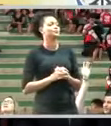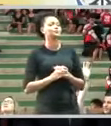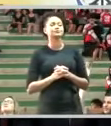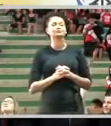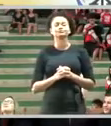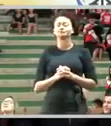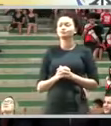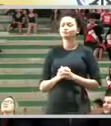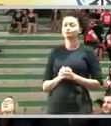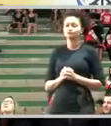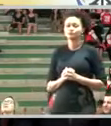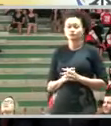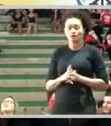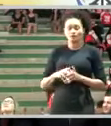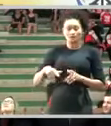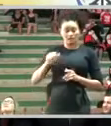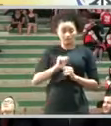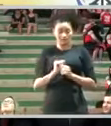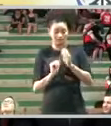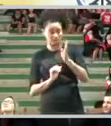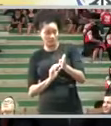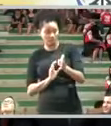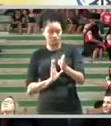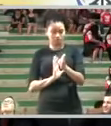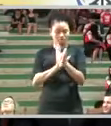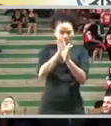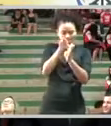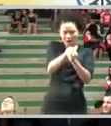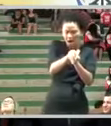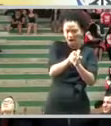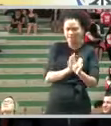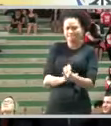Colocar a arca nas costas do boi, das vacas.